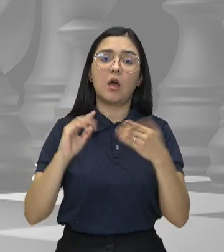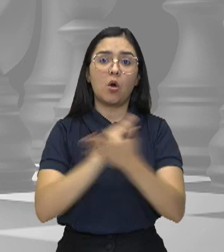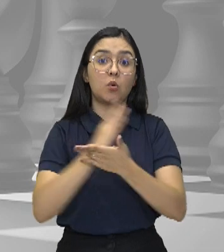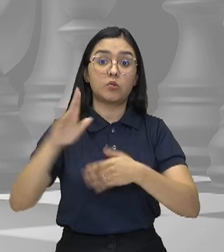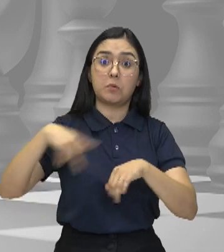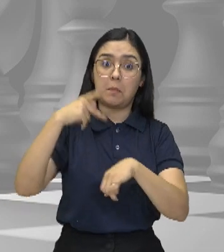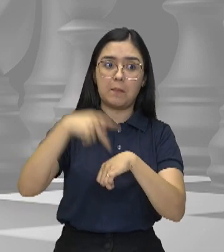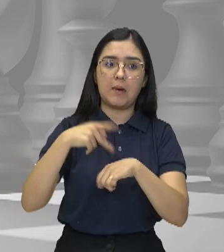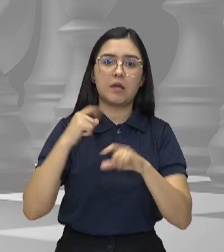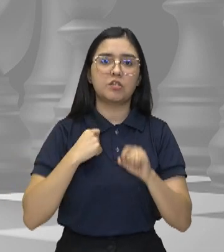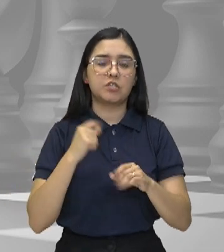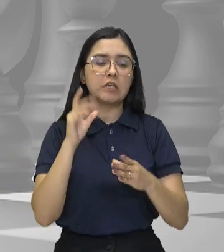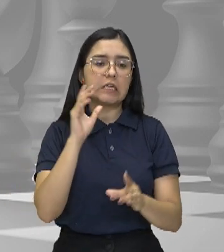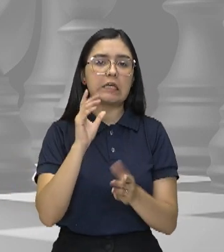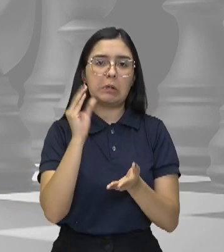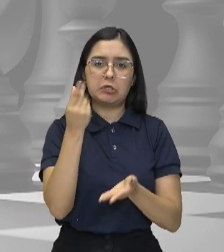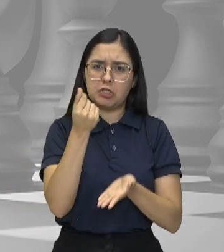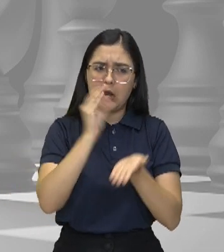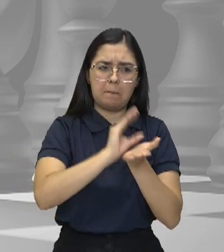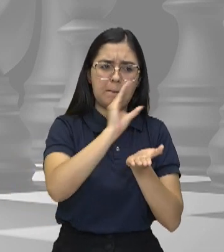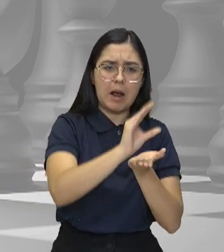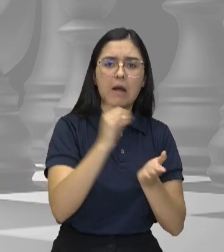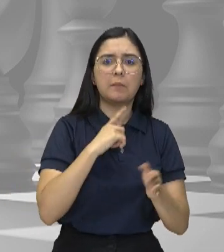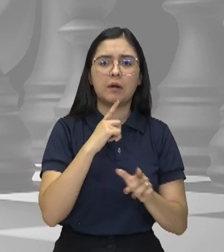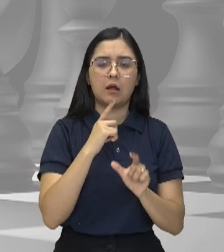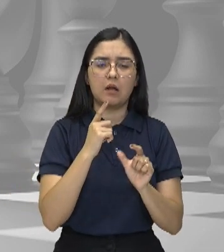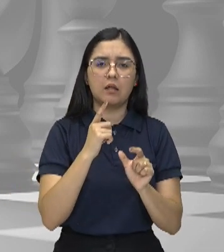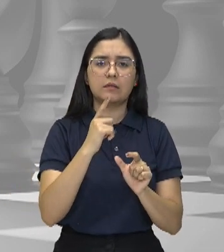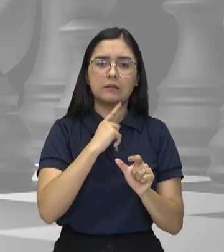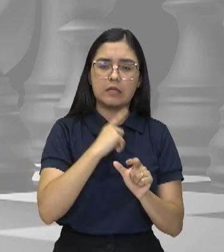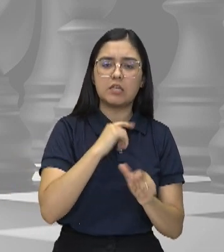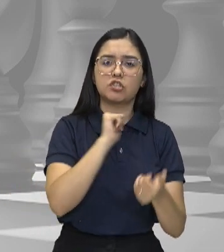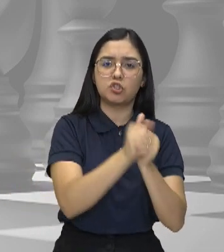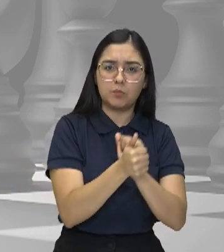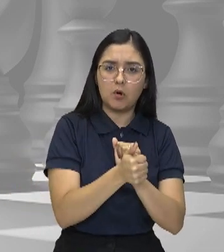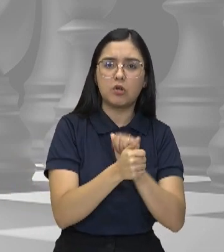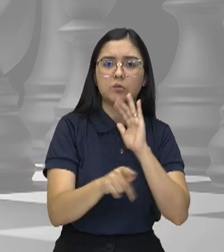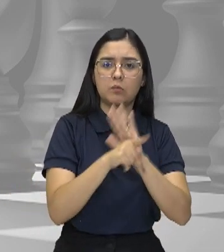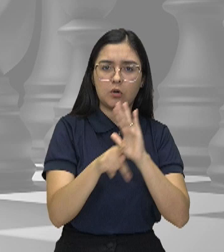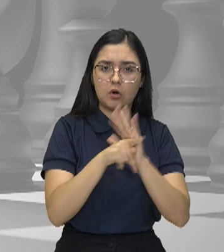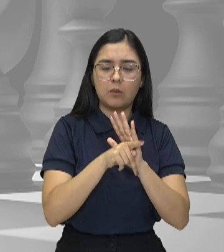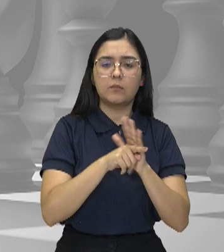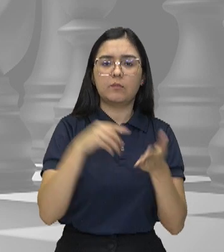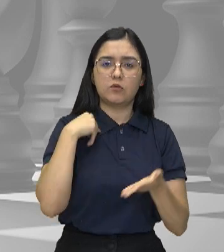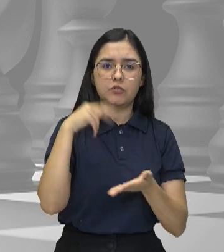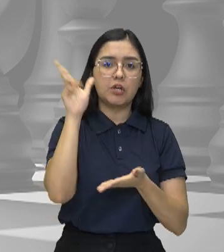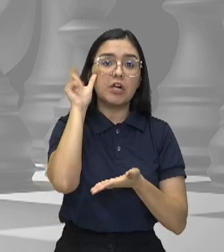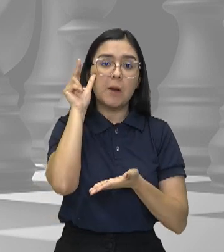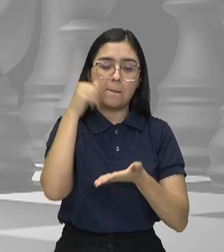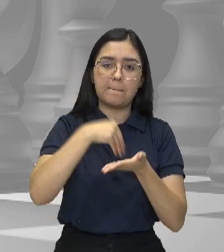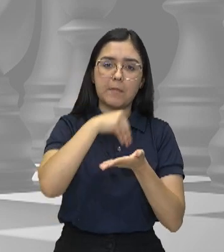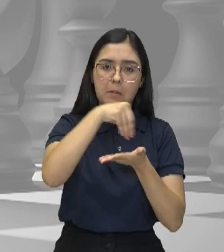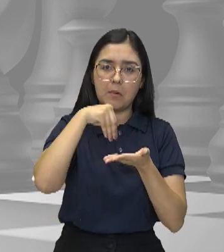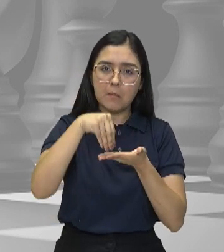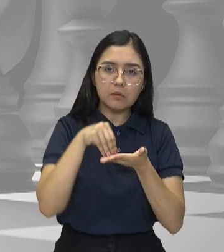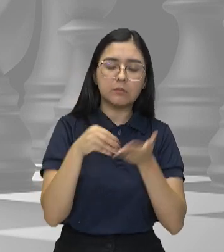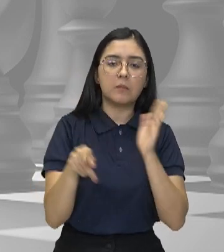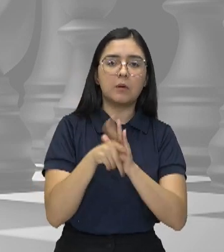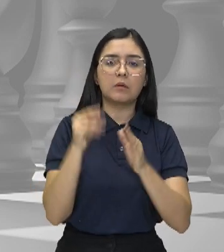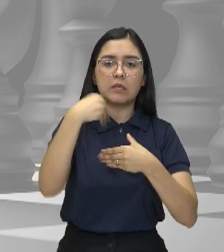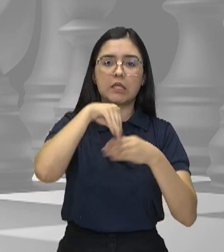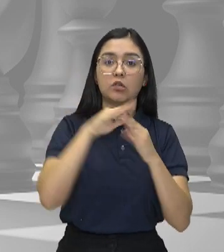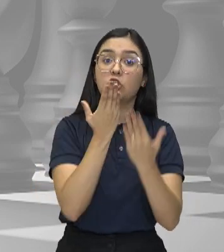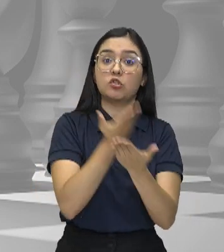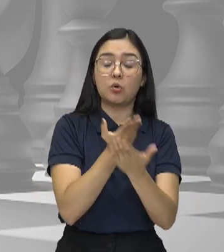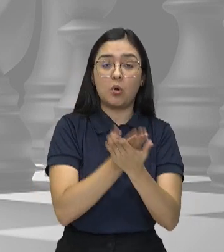investem pesadamente no esporte de base, né? Na preparação de base ali dentro